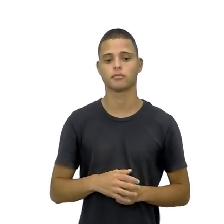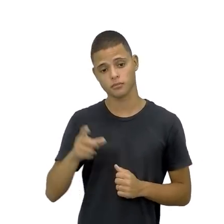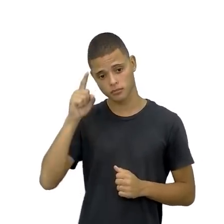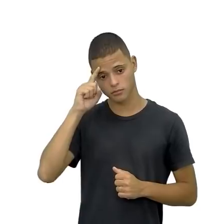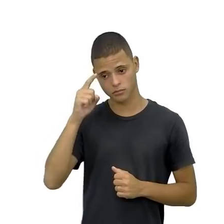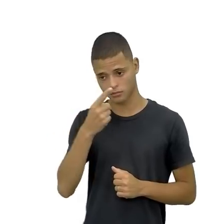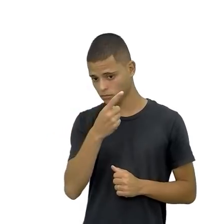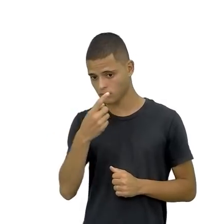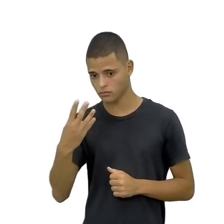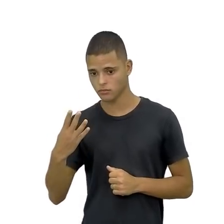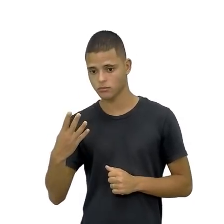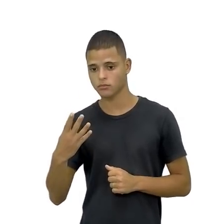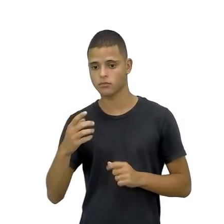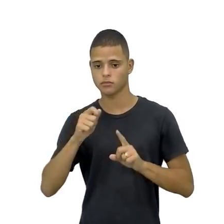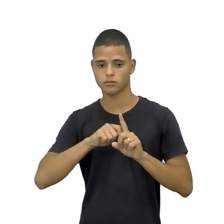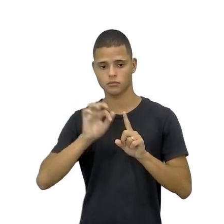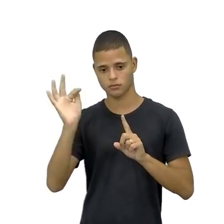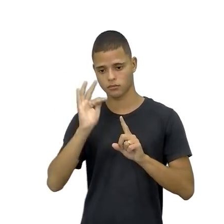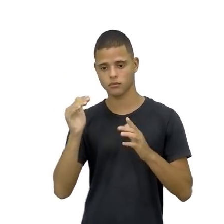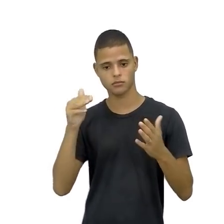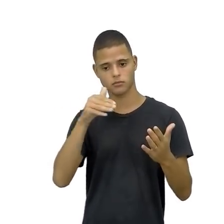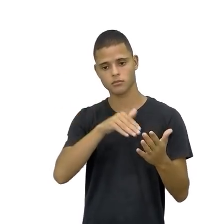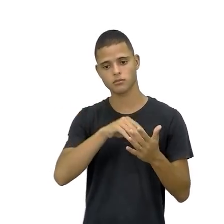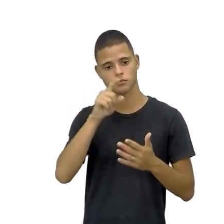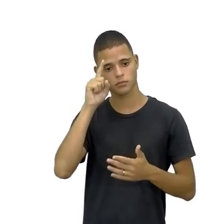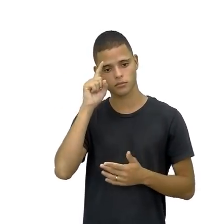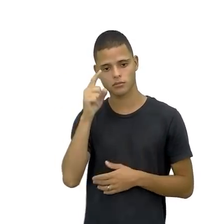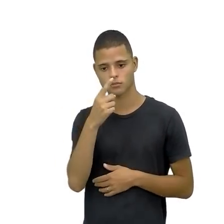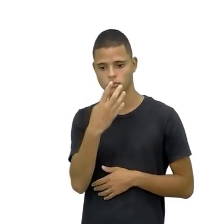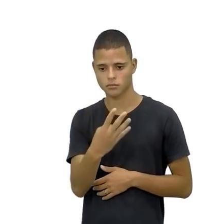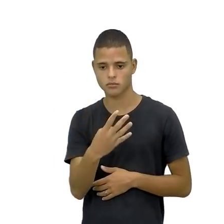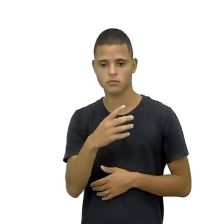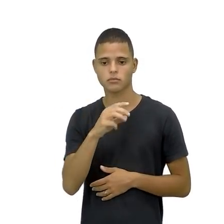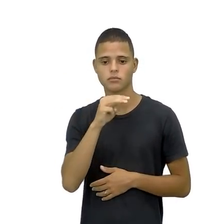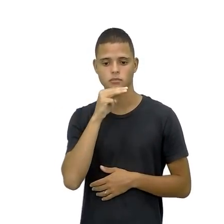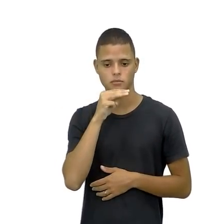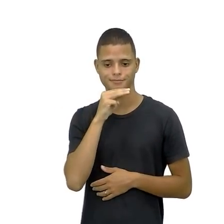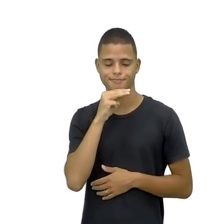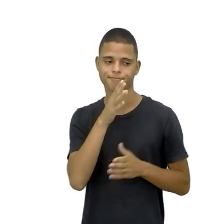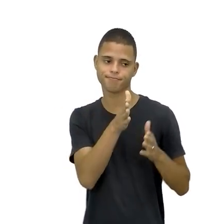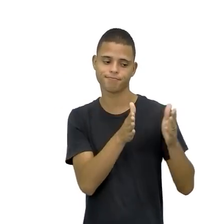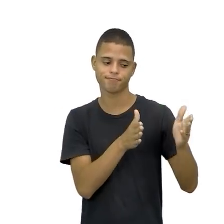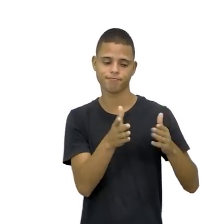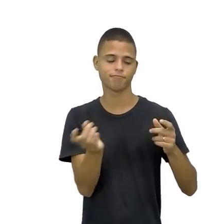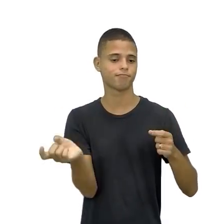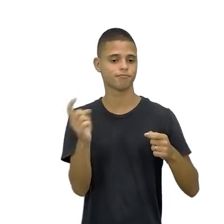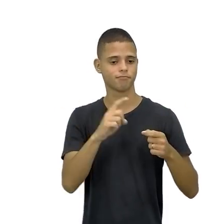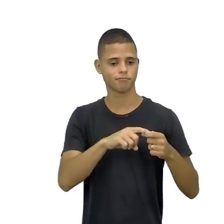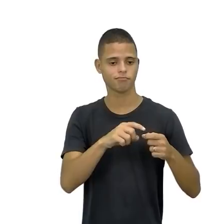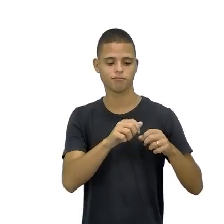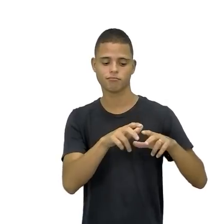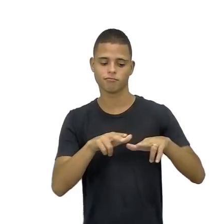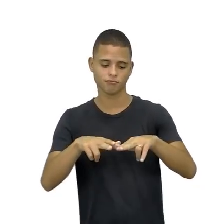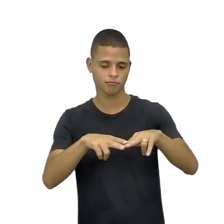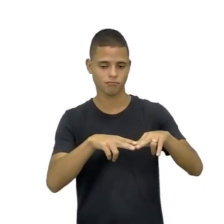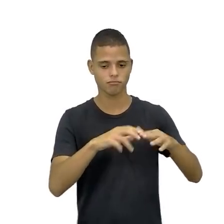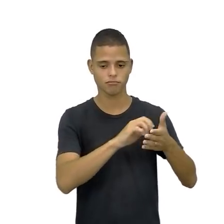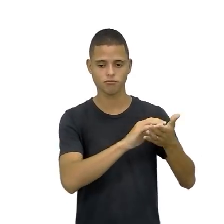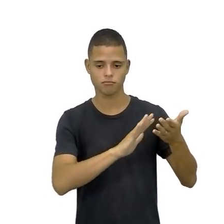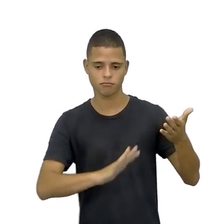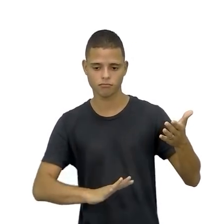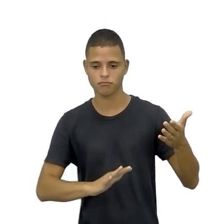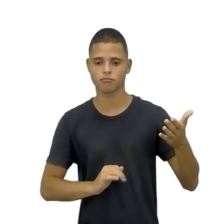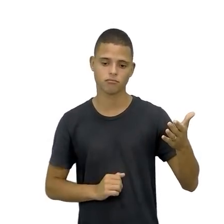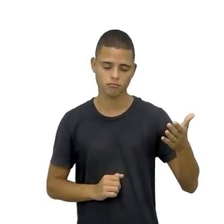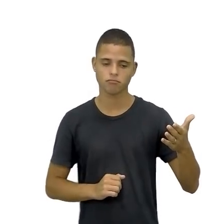a 4 de março, nós podemos também pensar que é um período da retomada das atividades, e essas atividades,